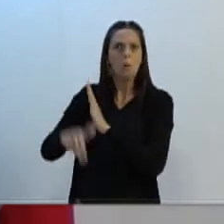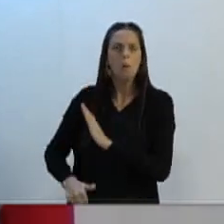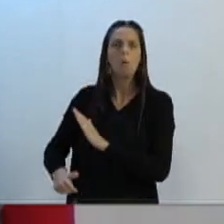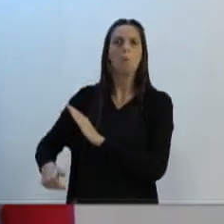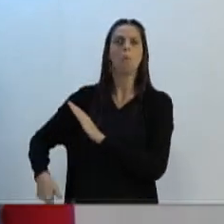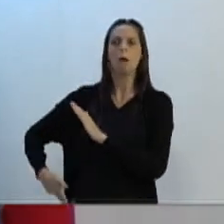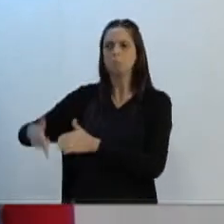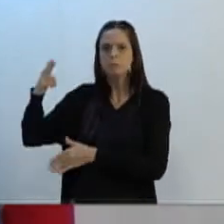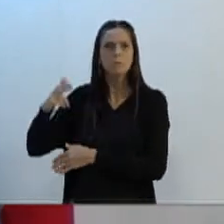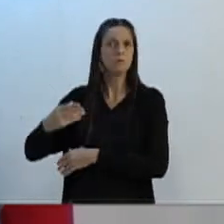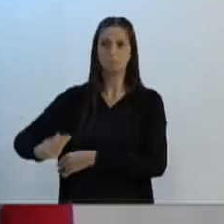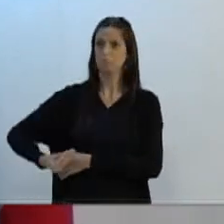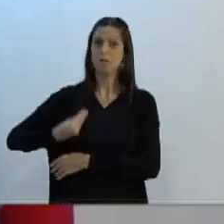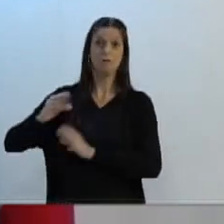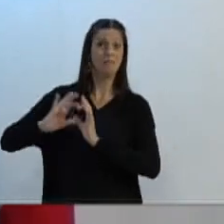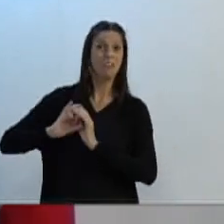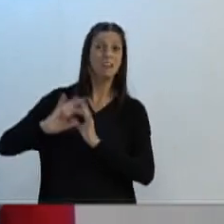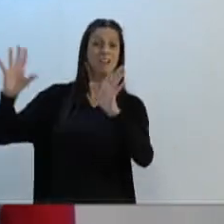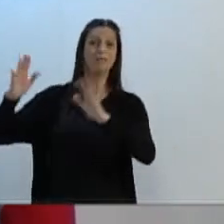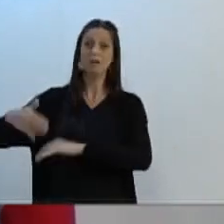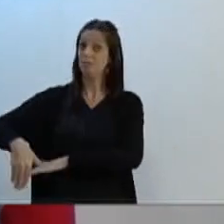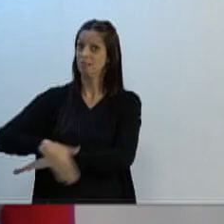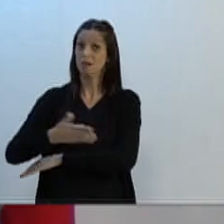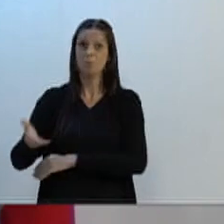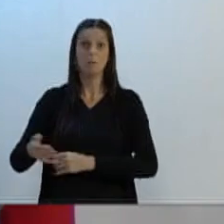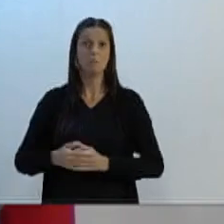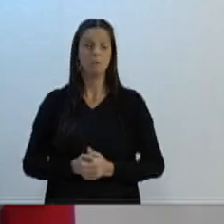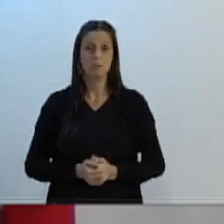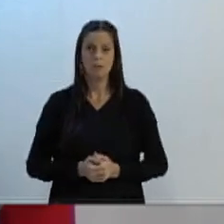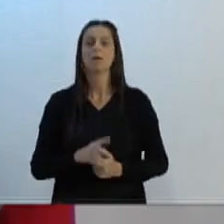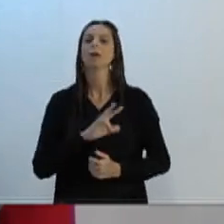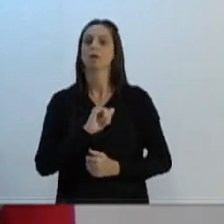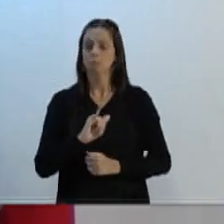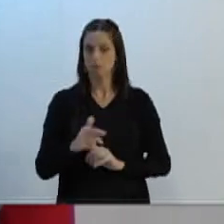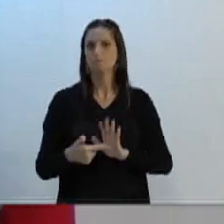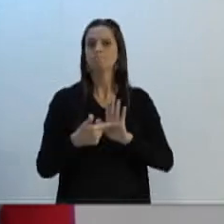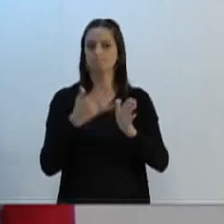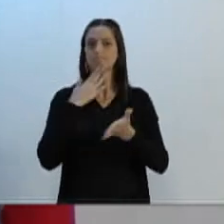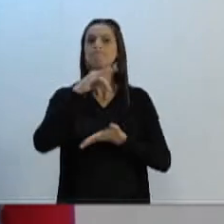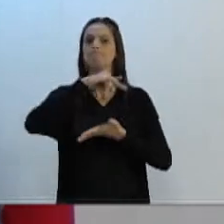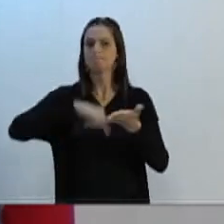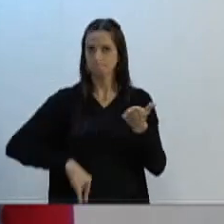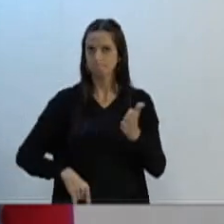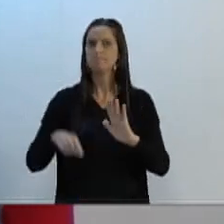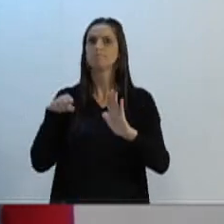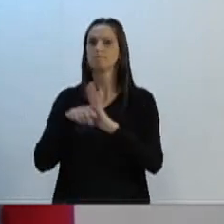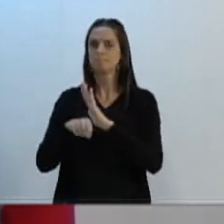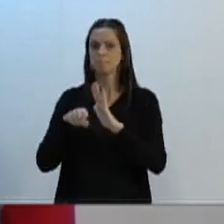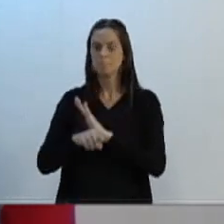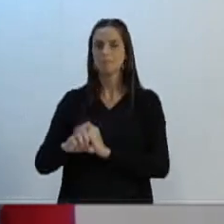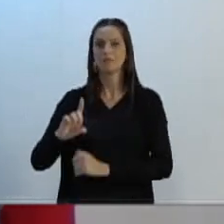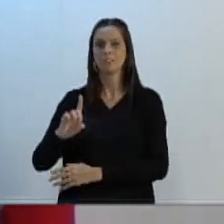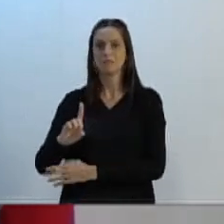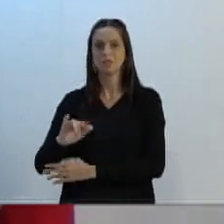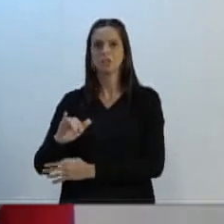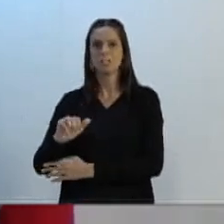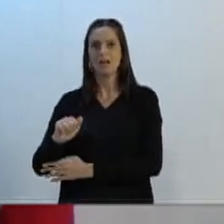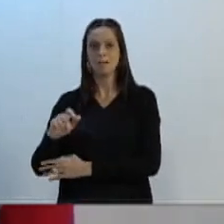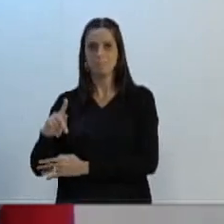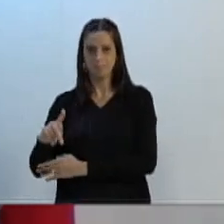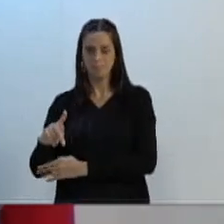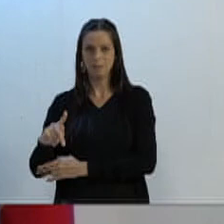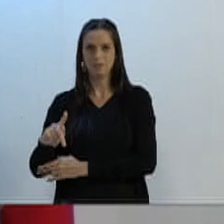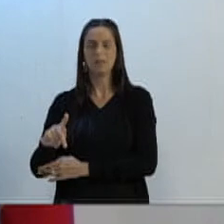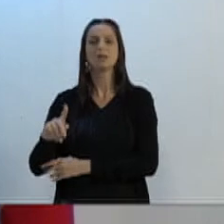um requerimento também com relação a isso, questionando a DIAP, que é a Diretoria de